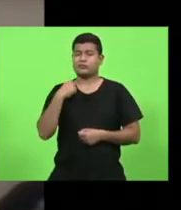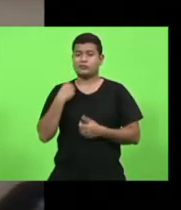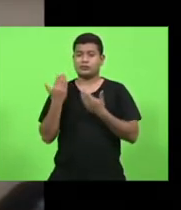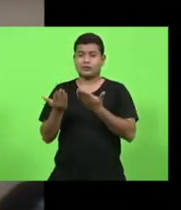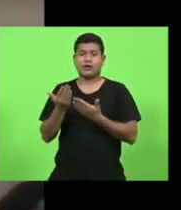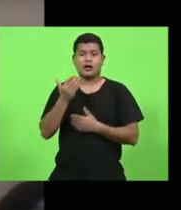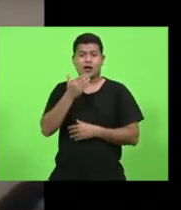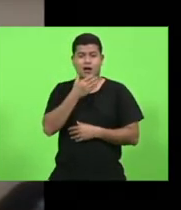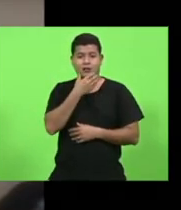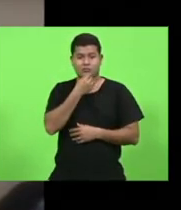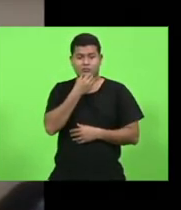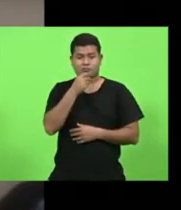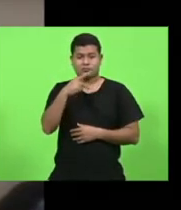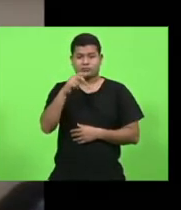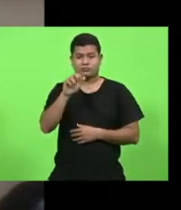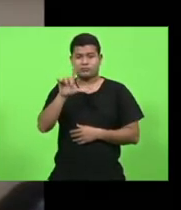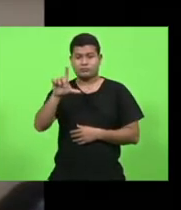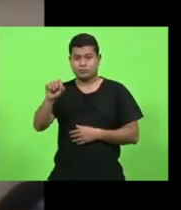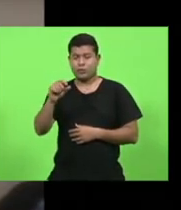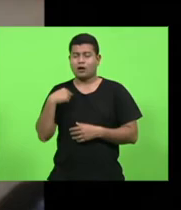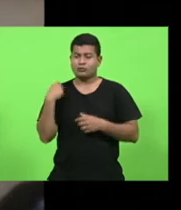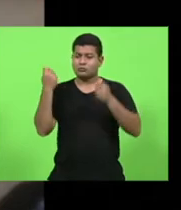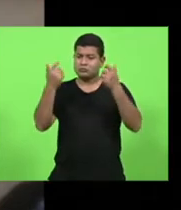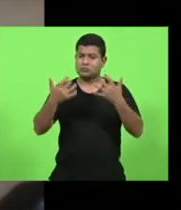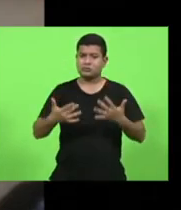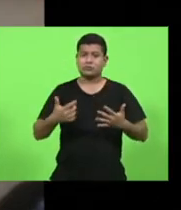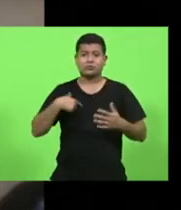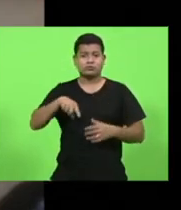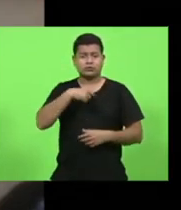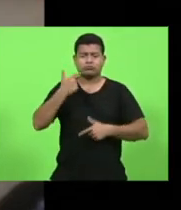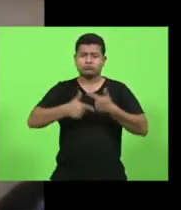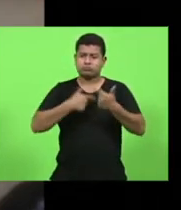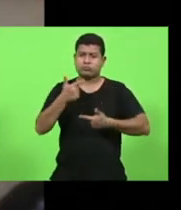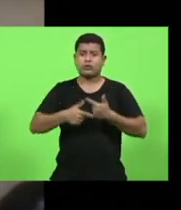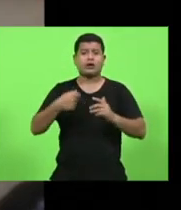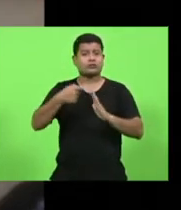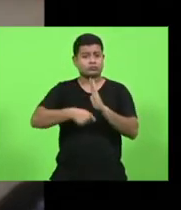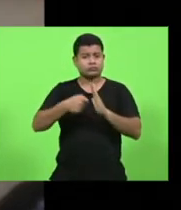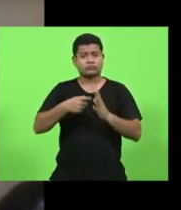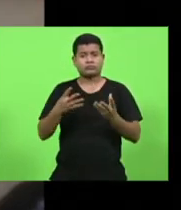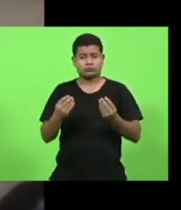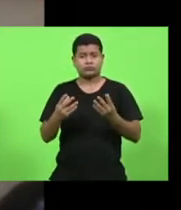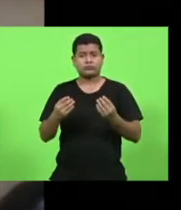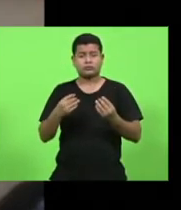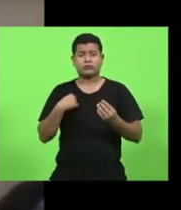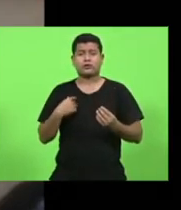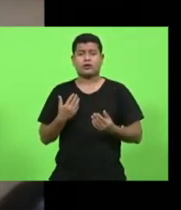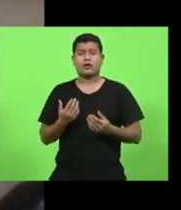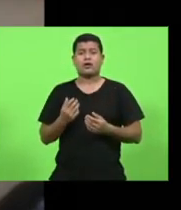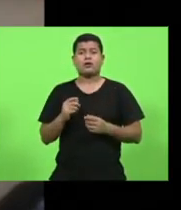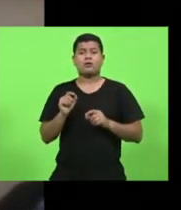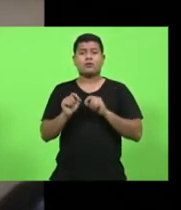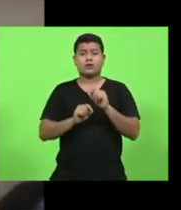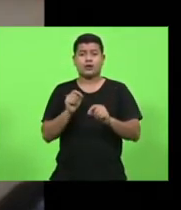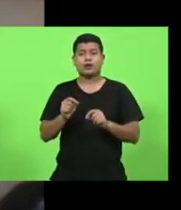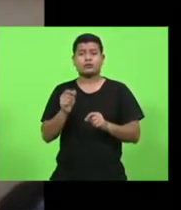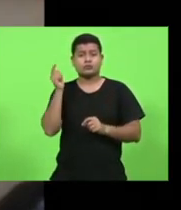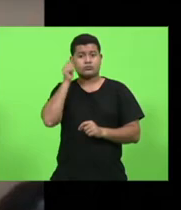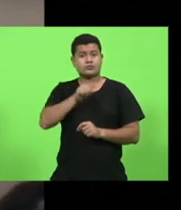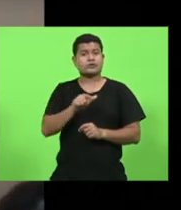né, temos trabalhado, temos lutado muito no sentido de tentar viabilizar